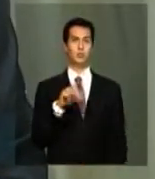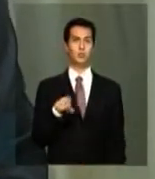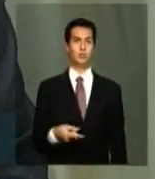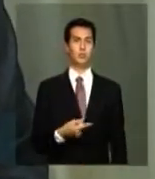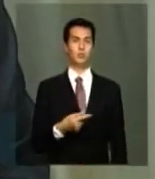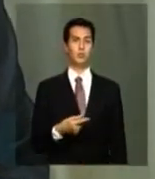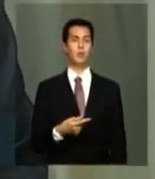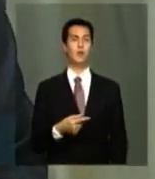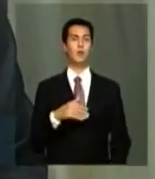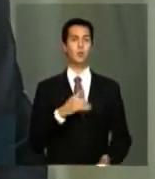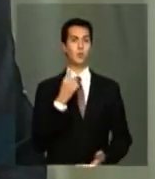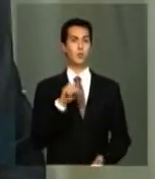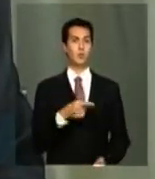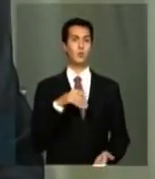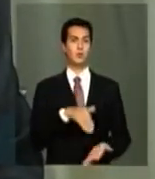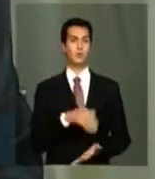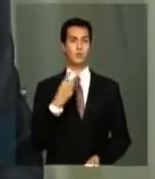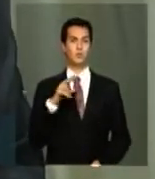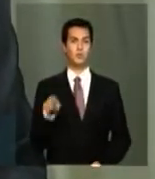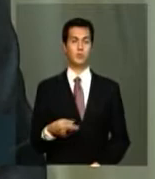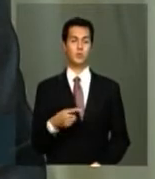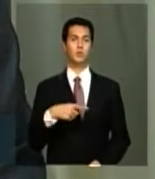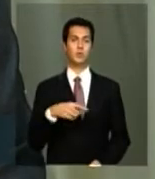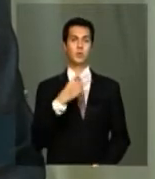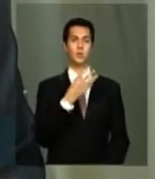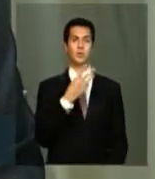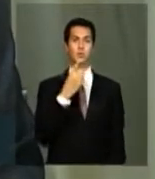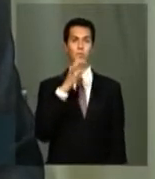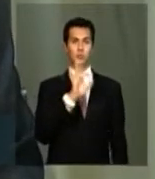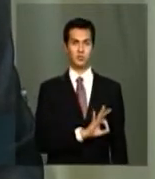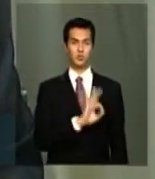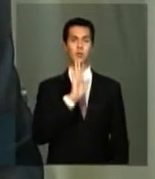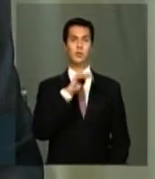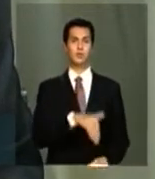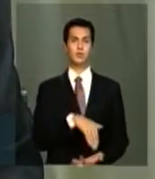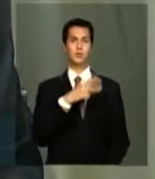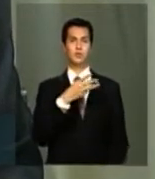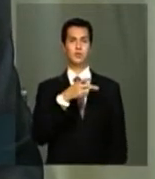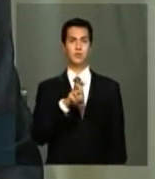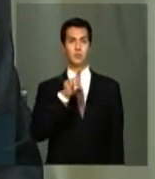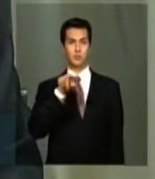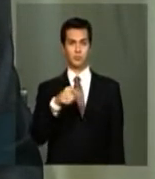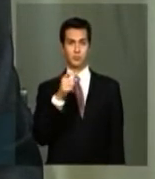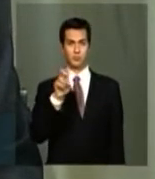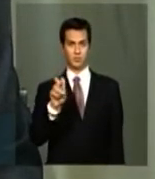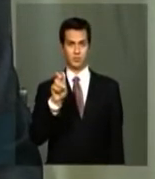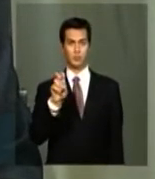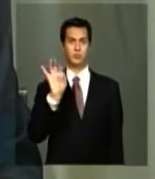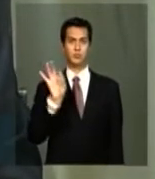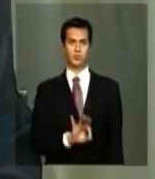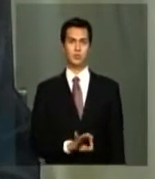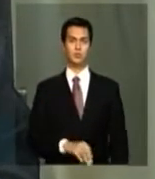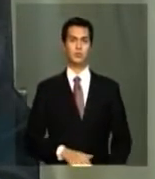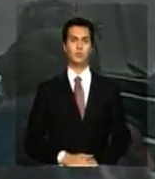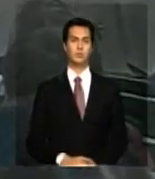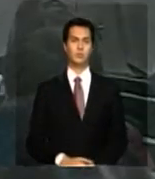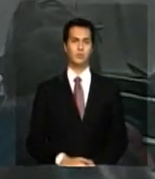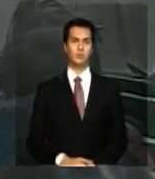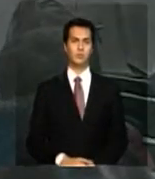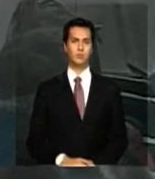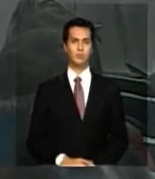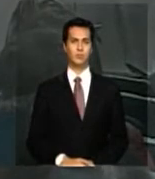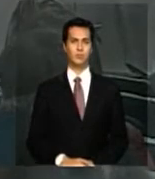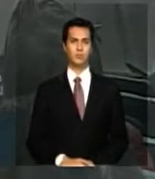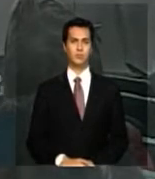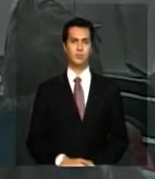4 1% para 35,5 os não habilitados no regime automotivo